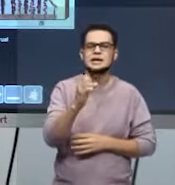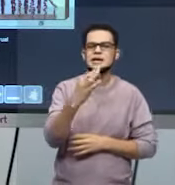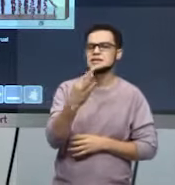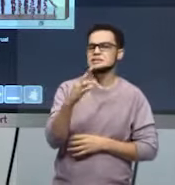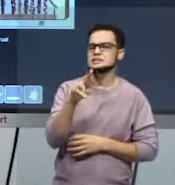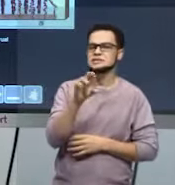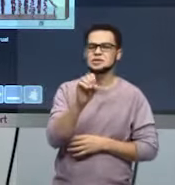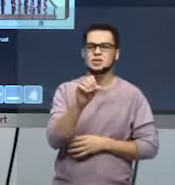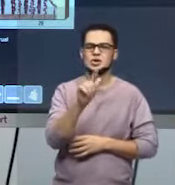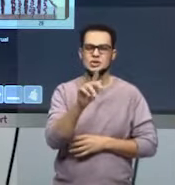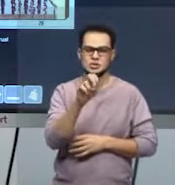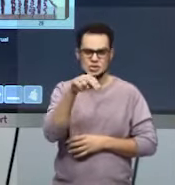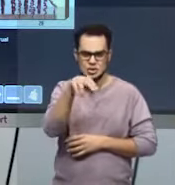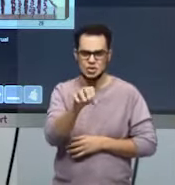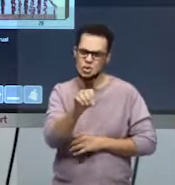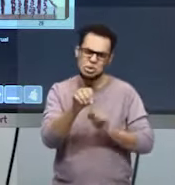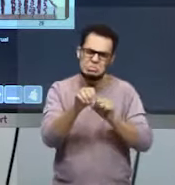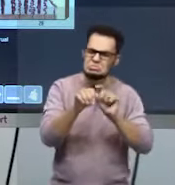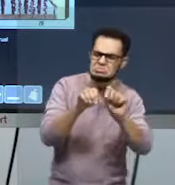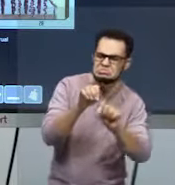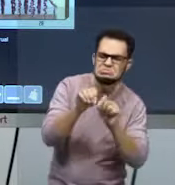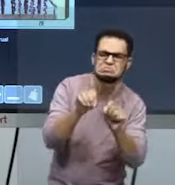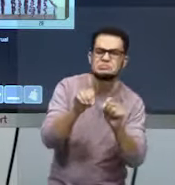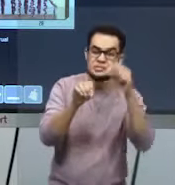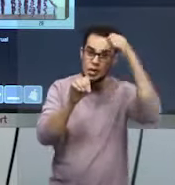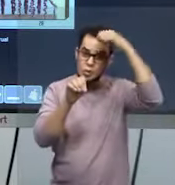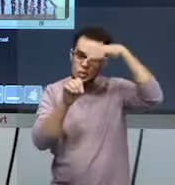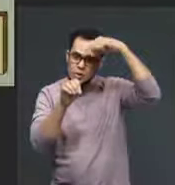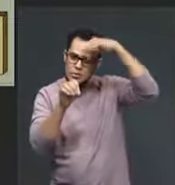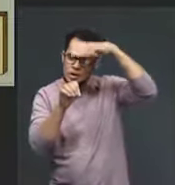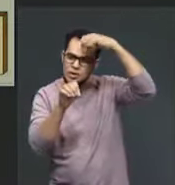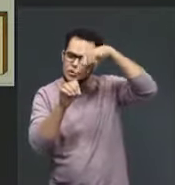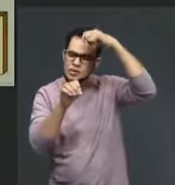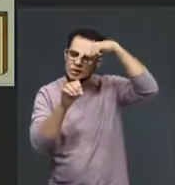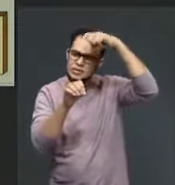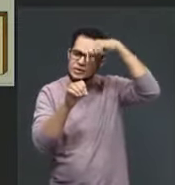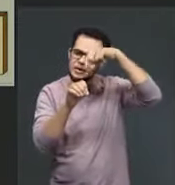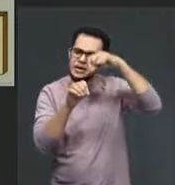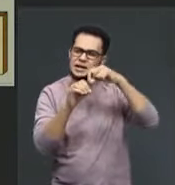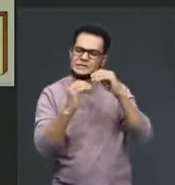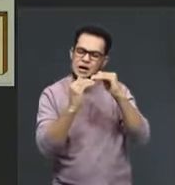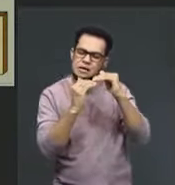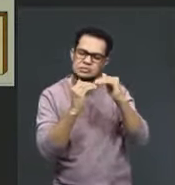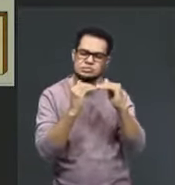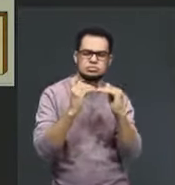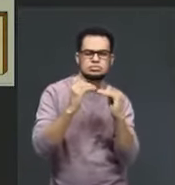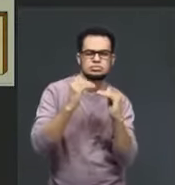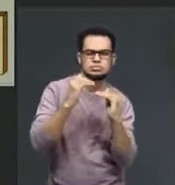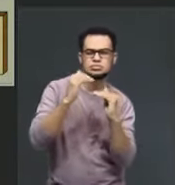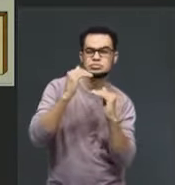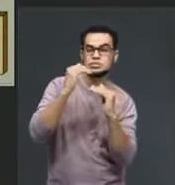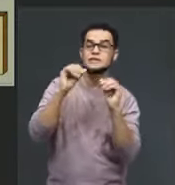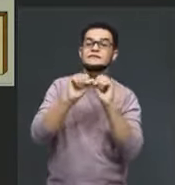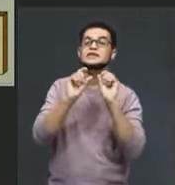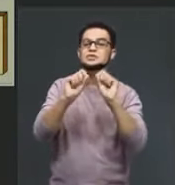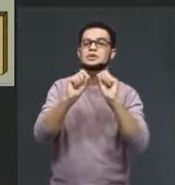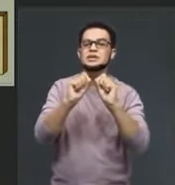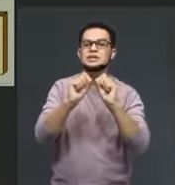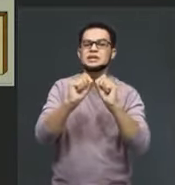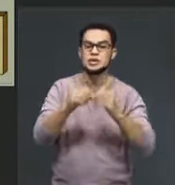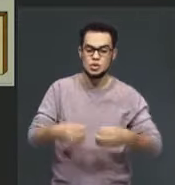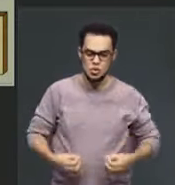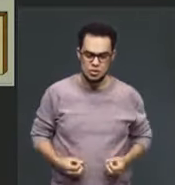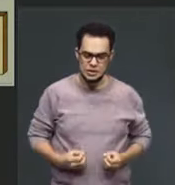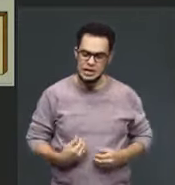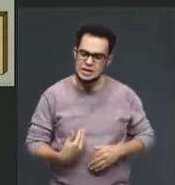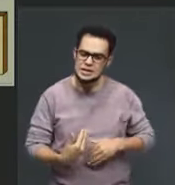é um hormônio que ele vai aumentando, ele vai fazer com que o útero desenvolva de